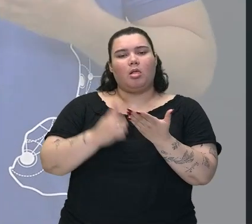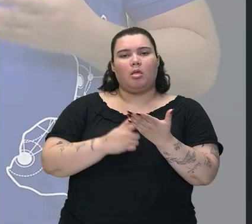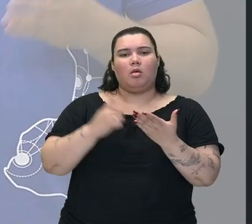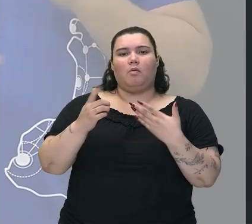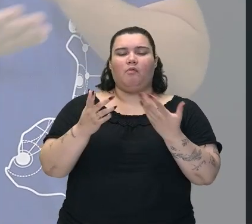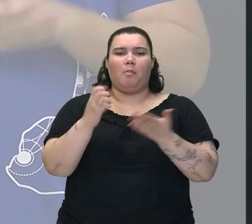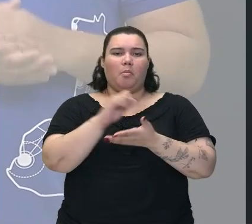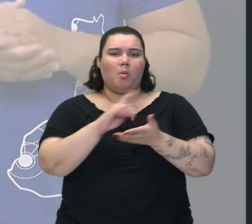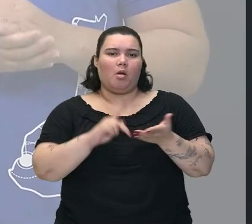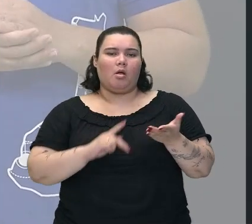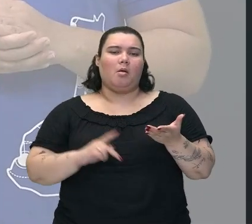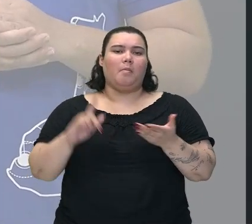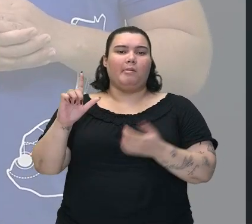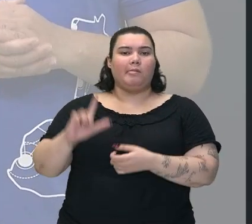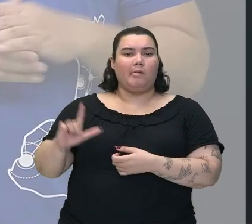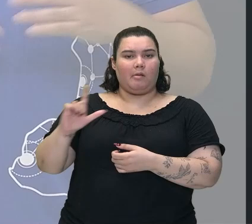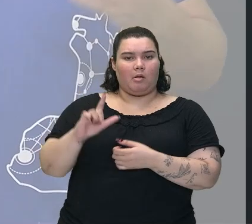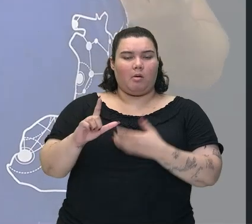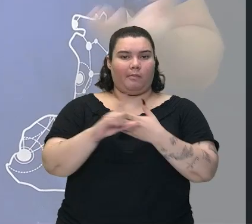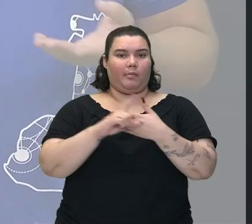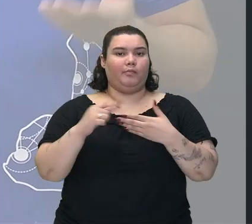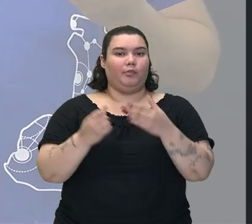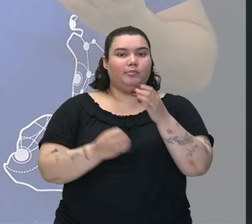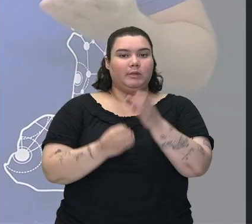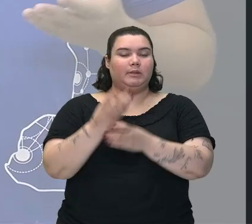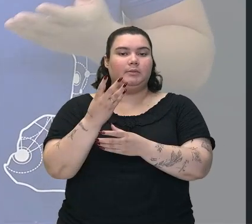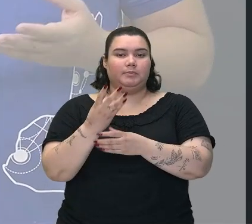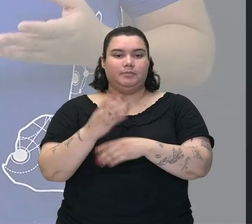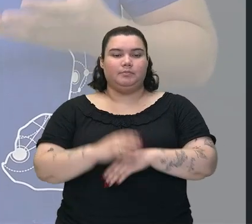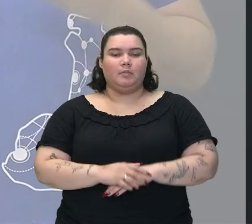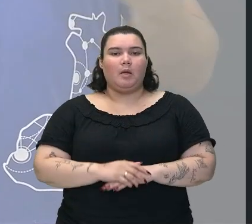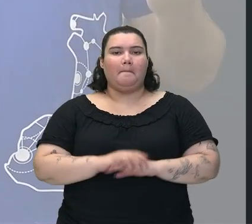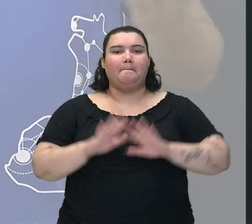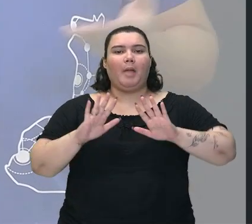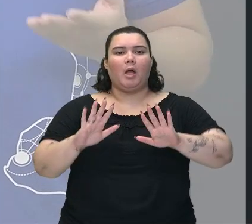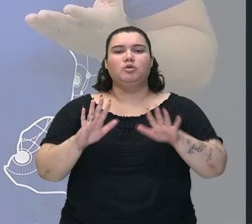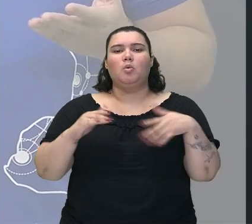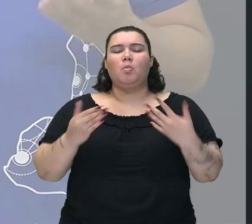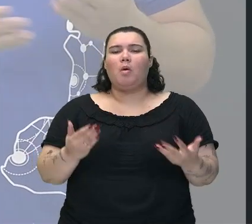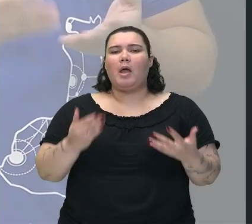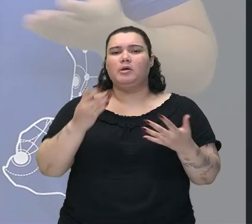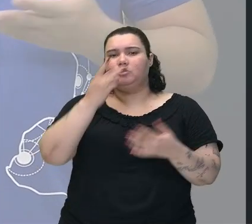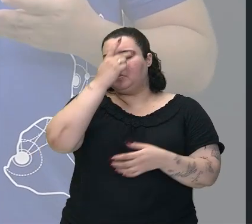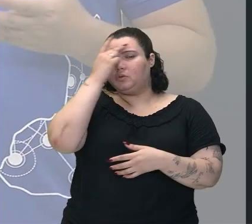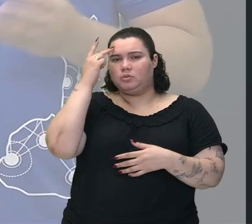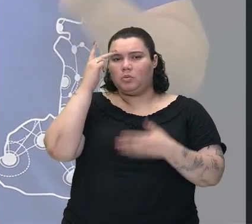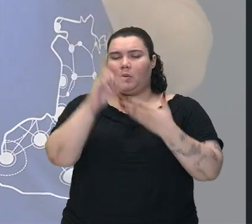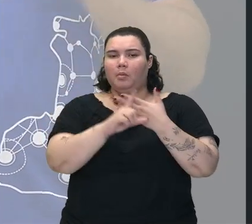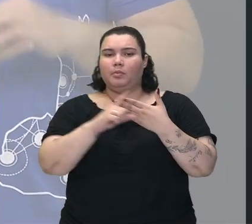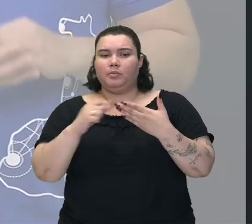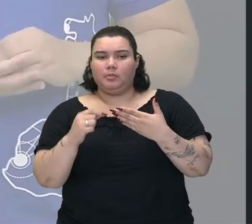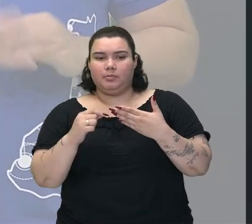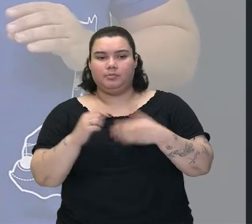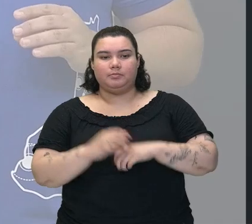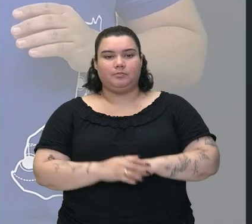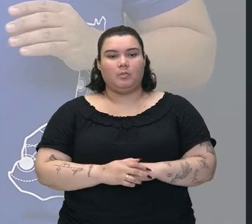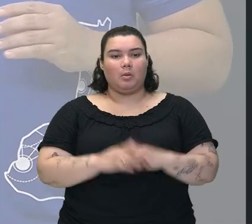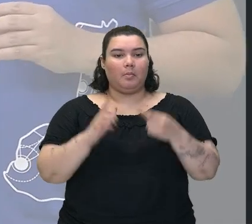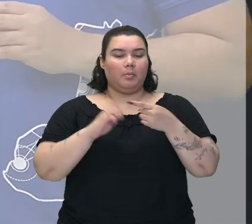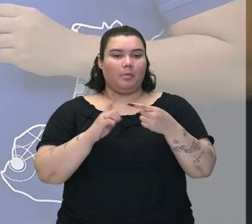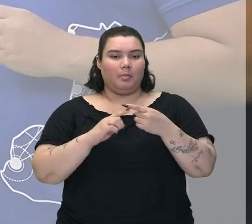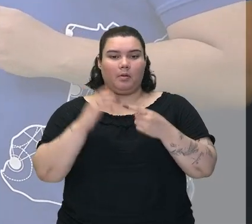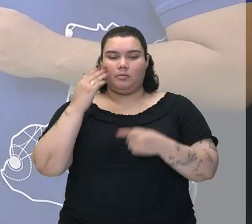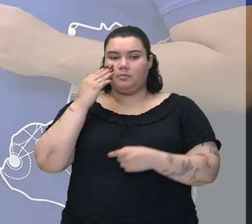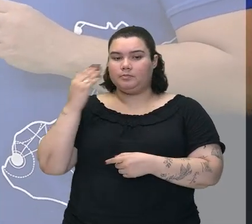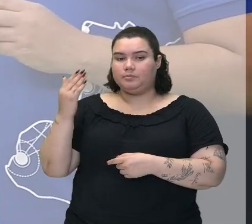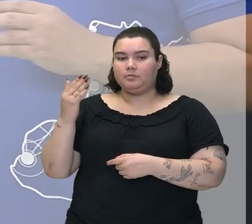alguns escritores durante esse período. E quais foram os escritores que se destacaram no pré-modernismo? Então, nós temos